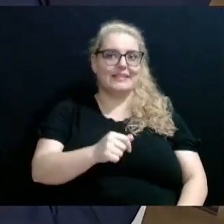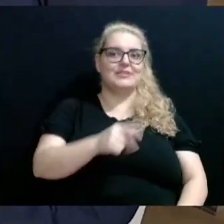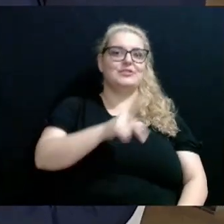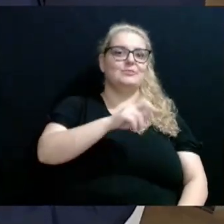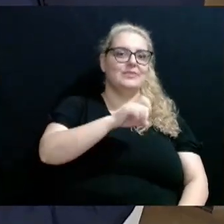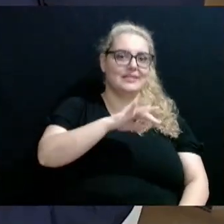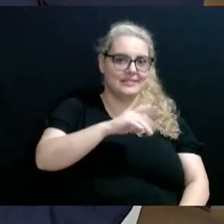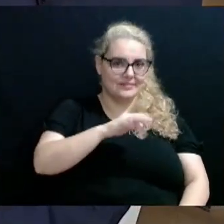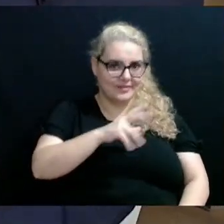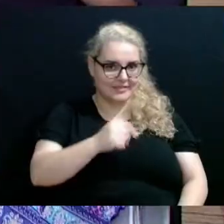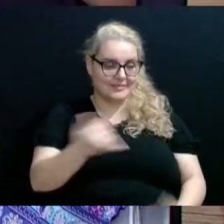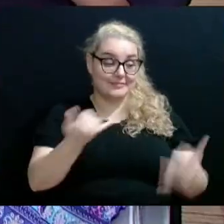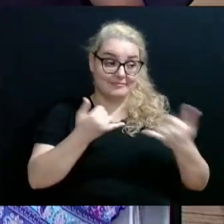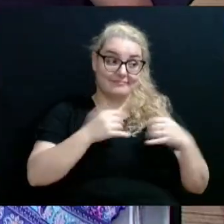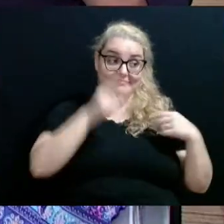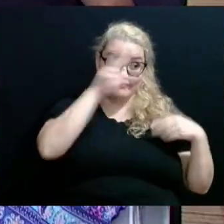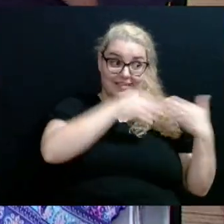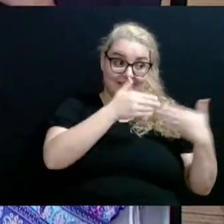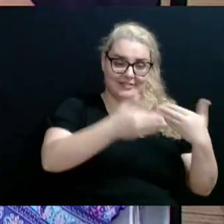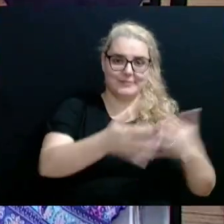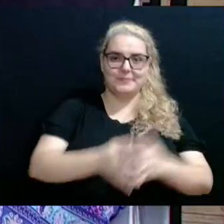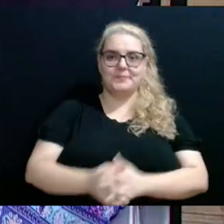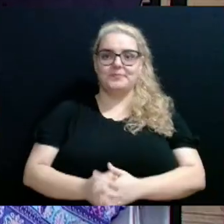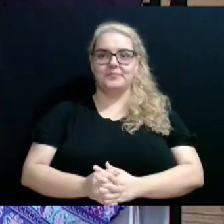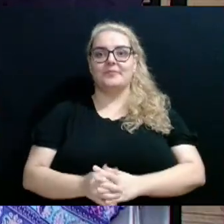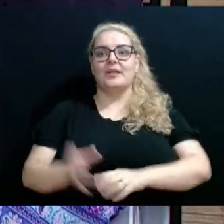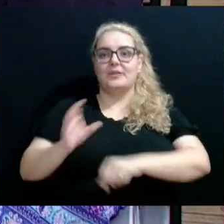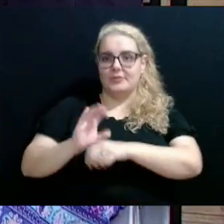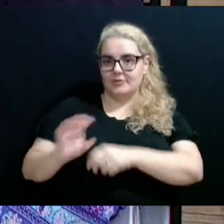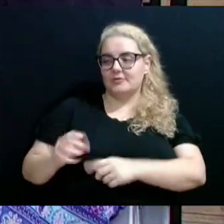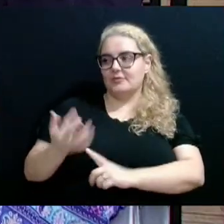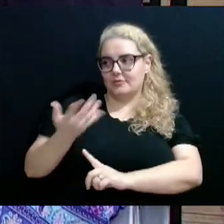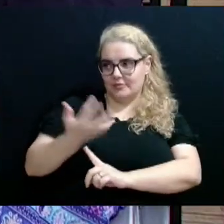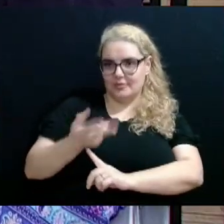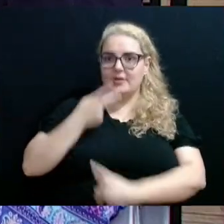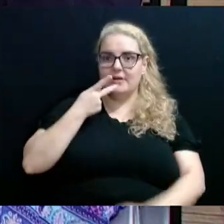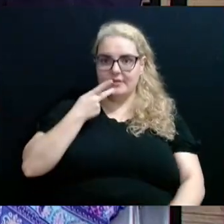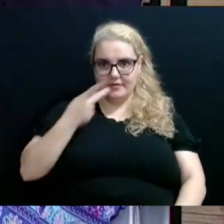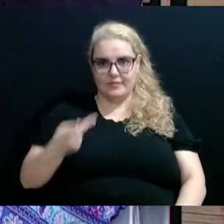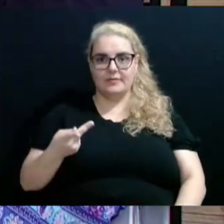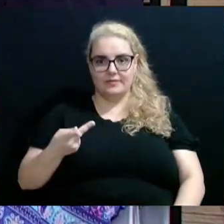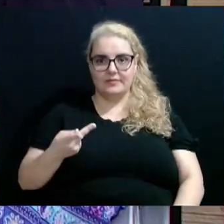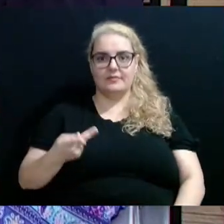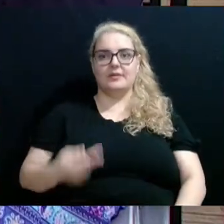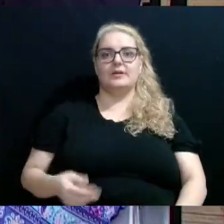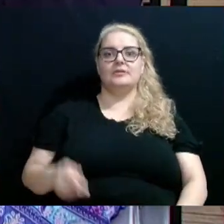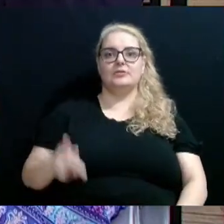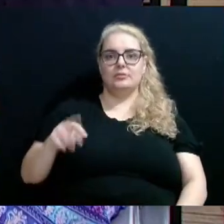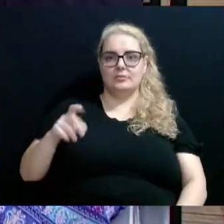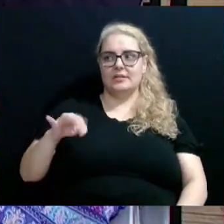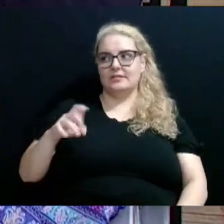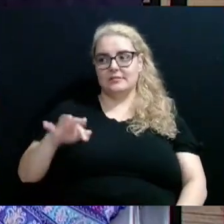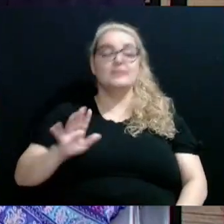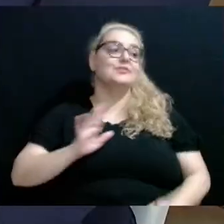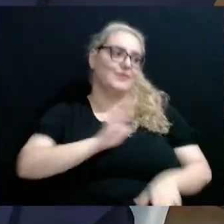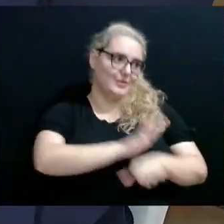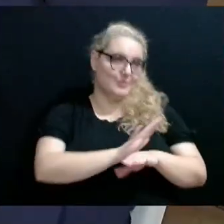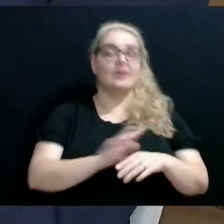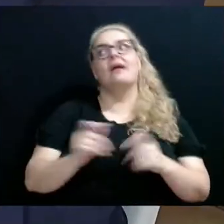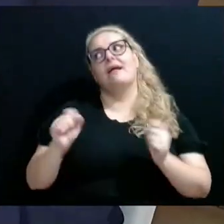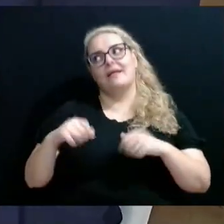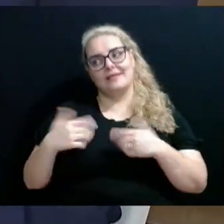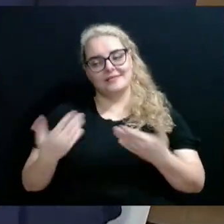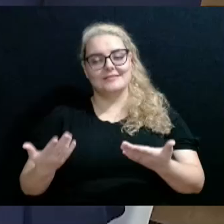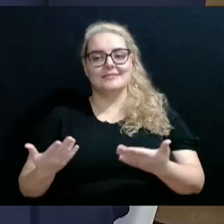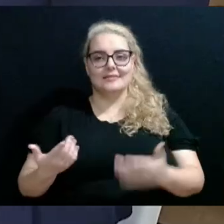Me conta dessa trajetória. No curso das velas, eles falam sobre precificação também. Já ajuda. Já ajuda bastante. Mas eu